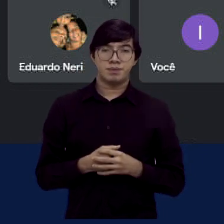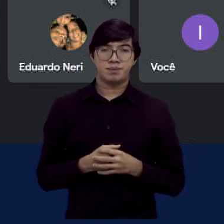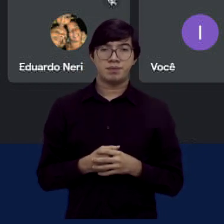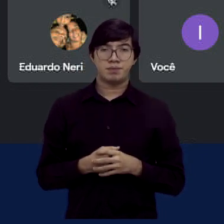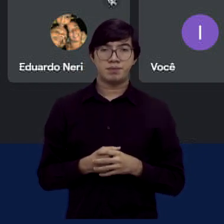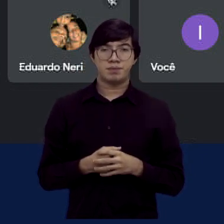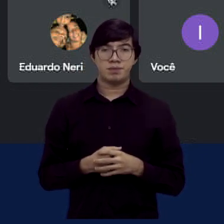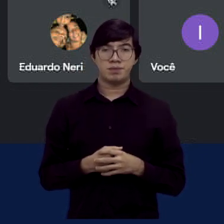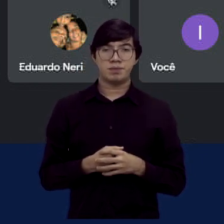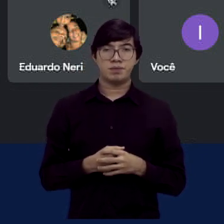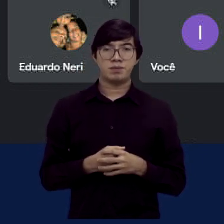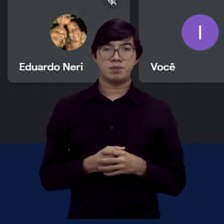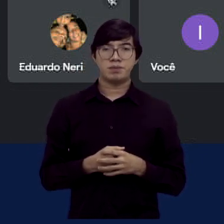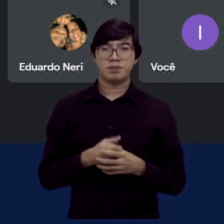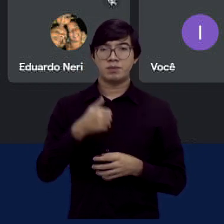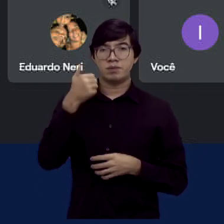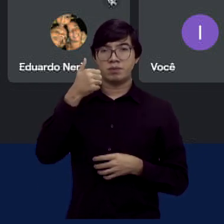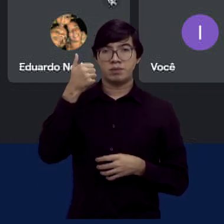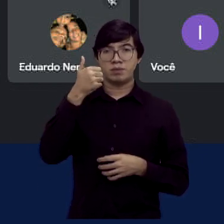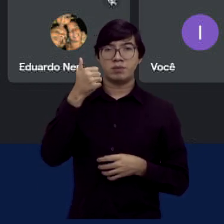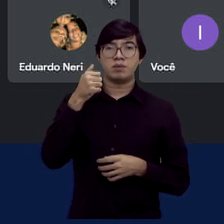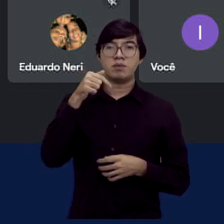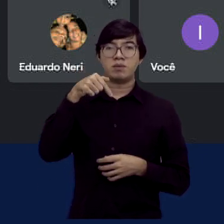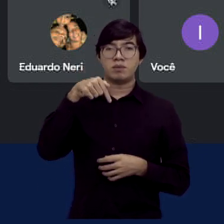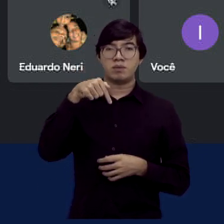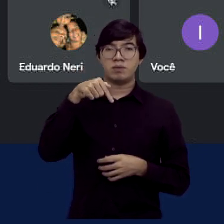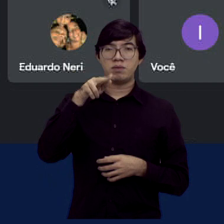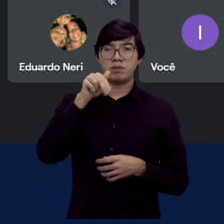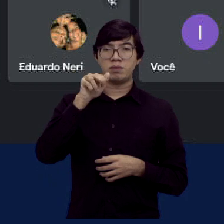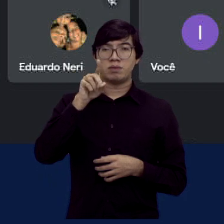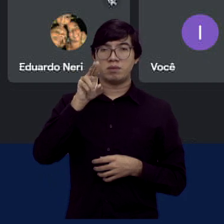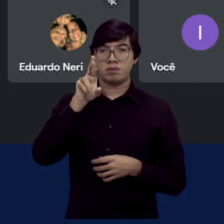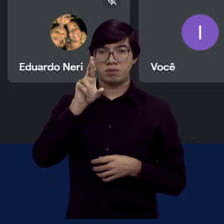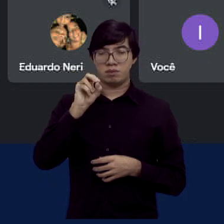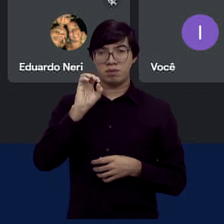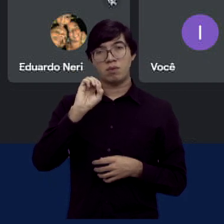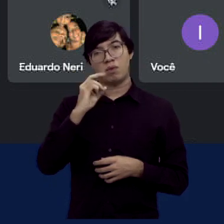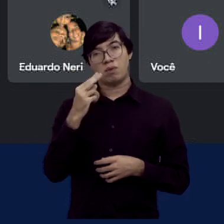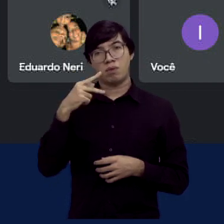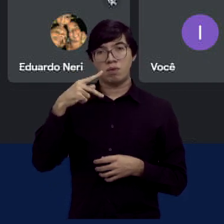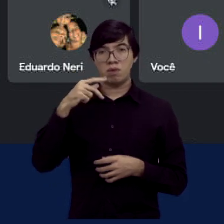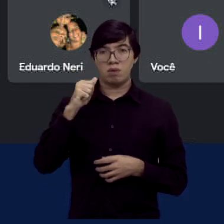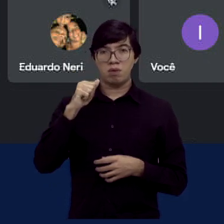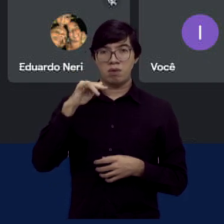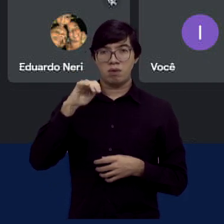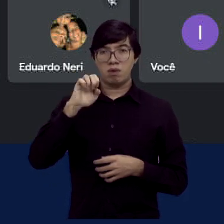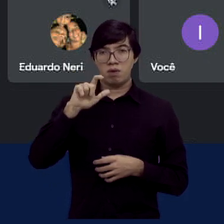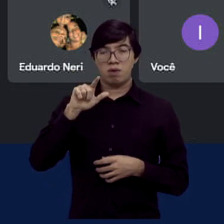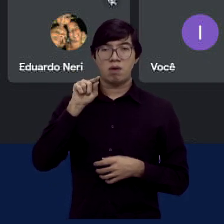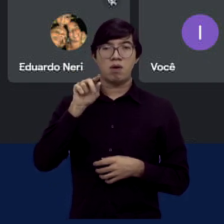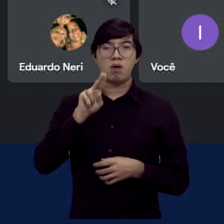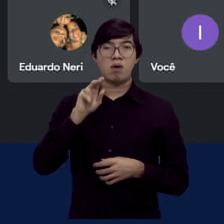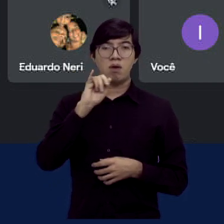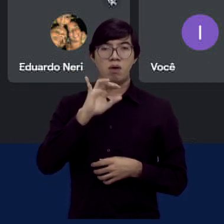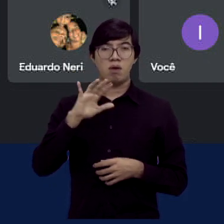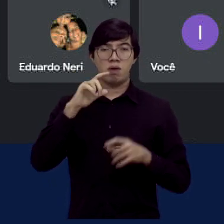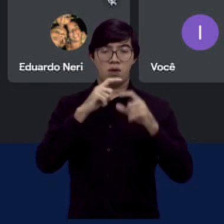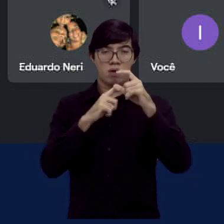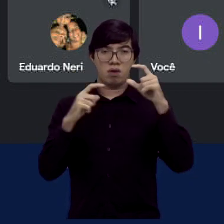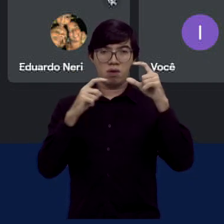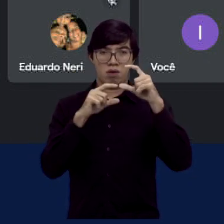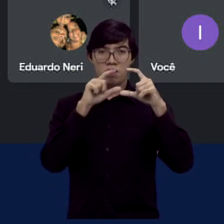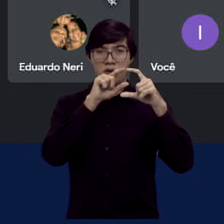entendê-las, certo? O primeiro é o quadro ou painel, que é onde a imagem é comportada. O Will Eisner costuma